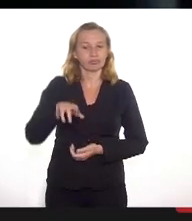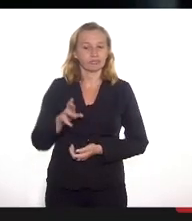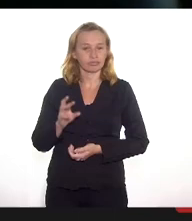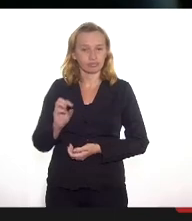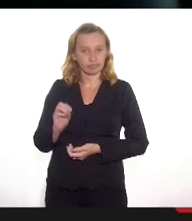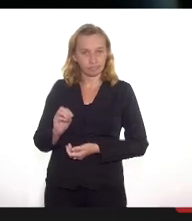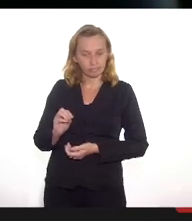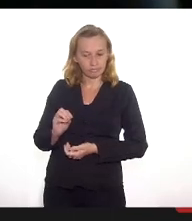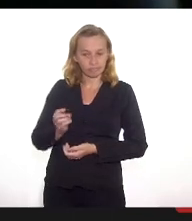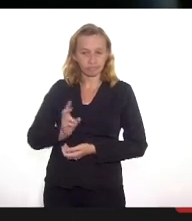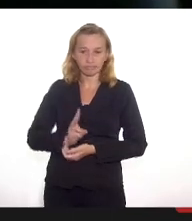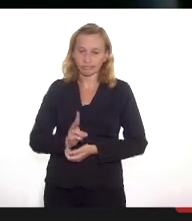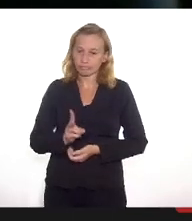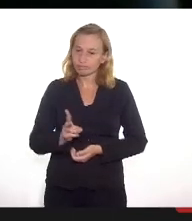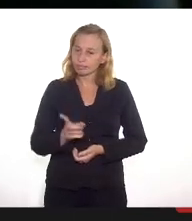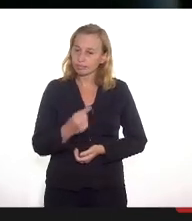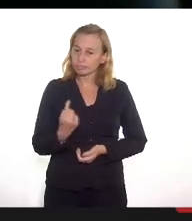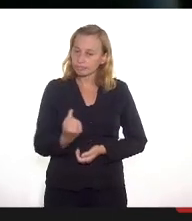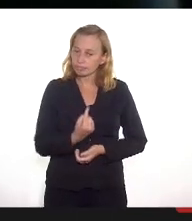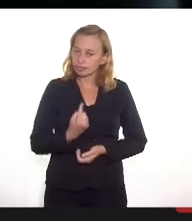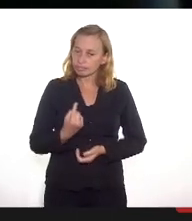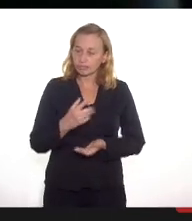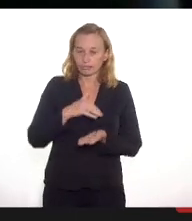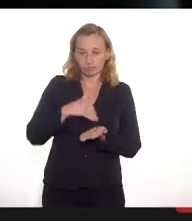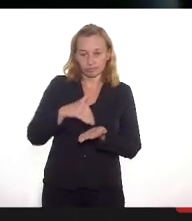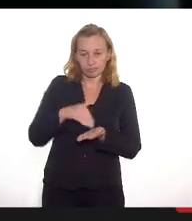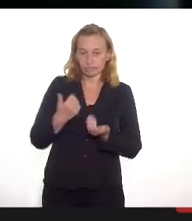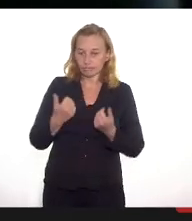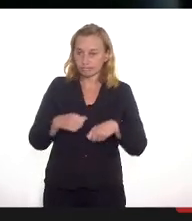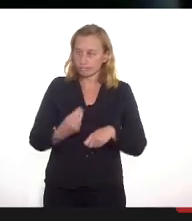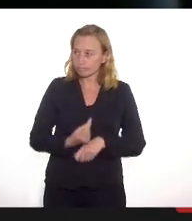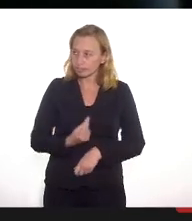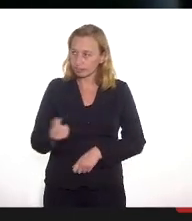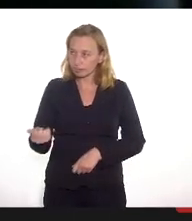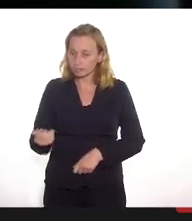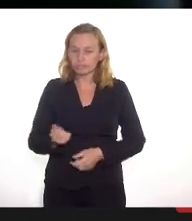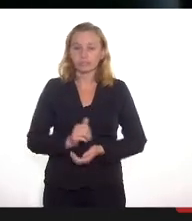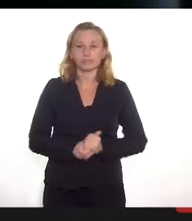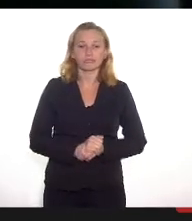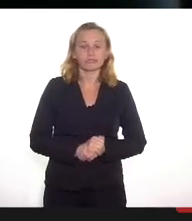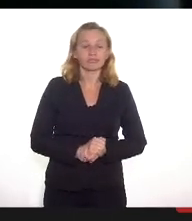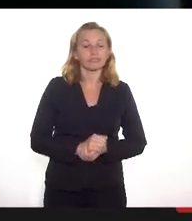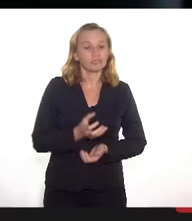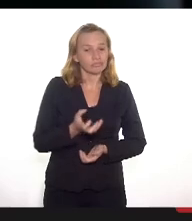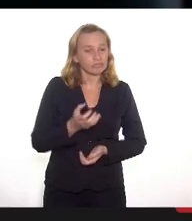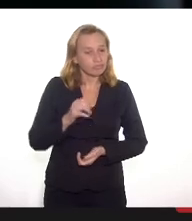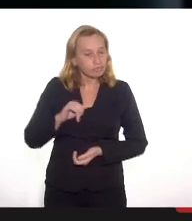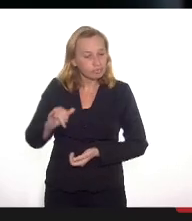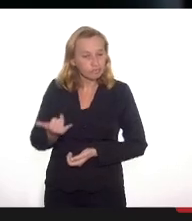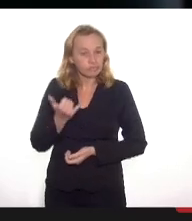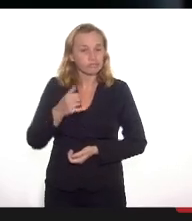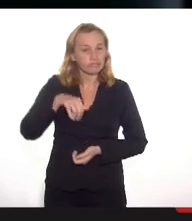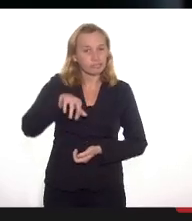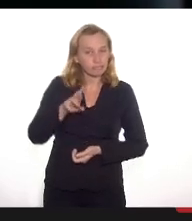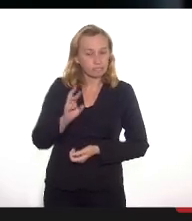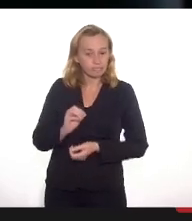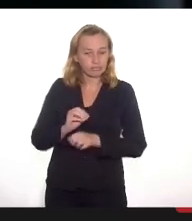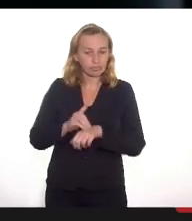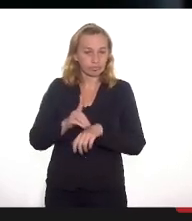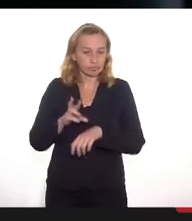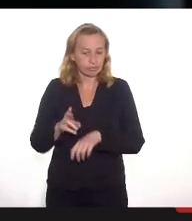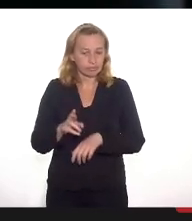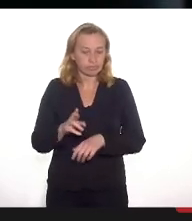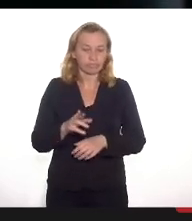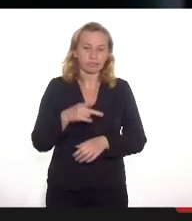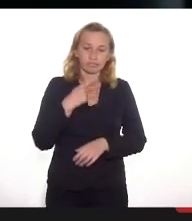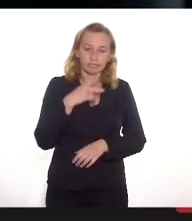Sérgio que vai continuar conosco que secretário Precisou se ausentar E queria aproveitar Doutor Mário Sérgio para o seu então